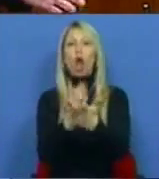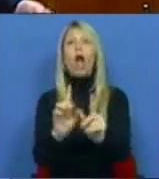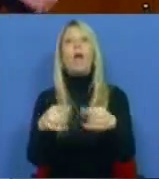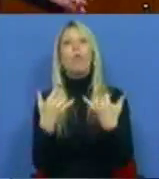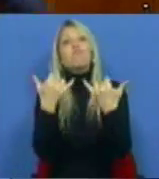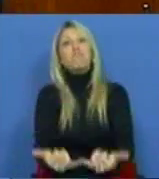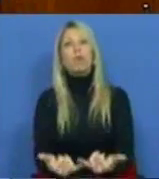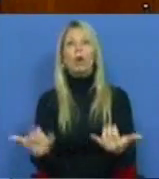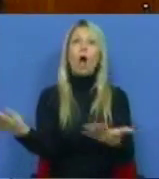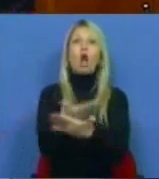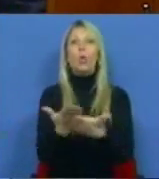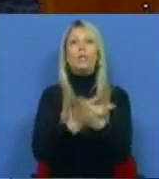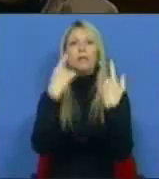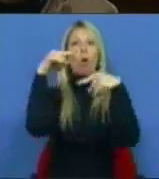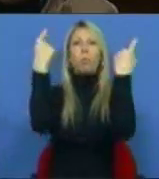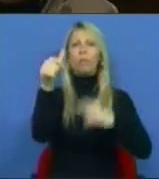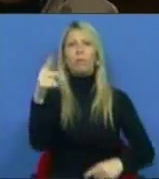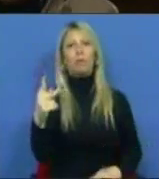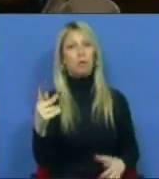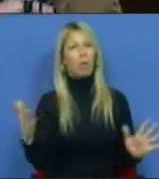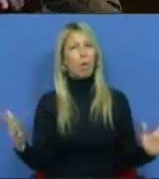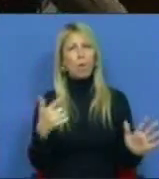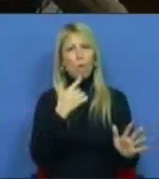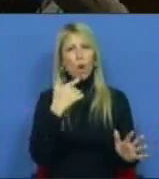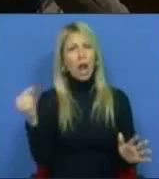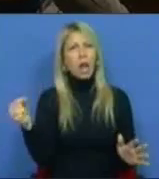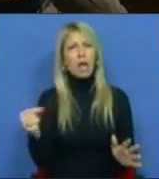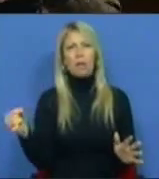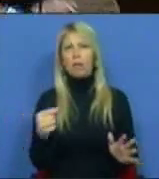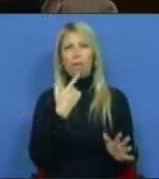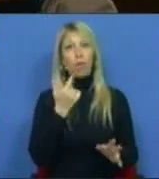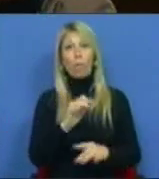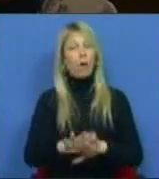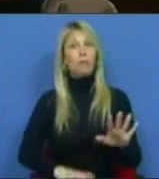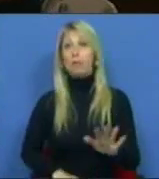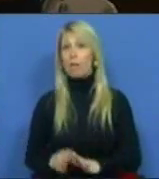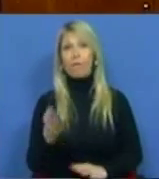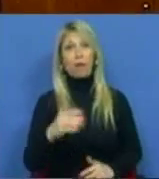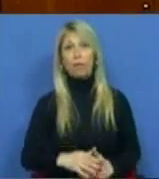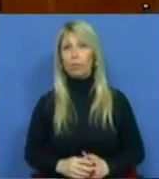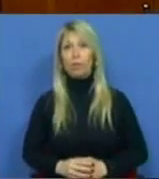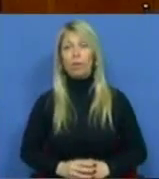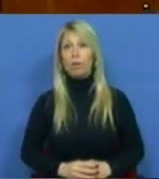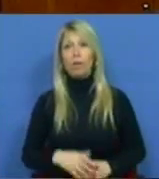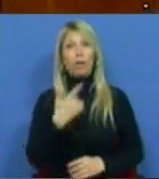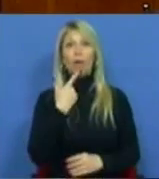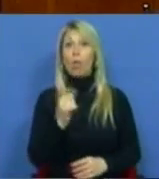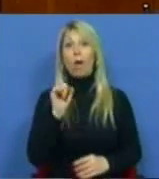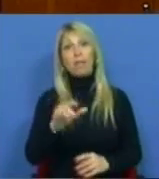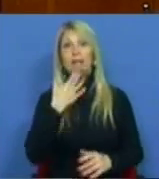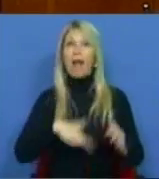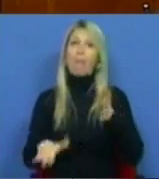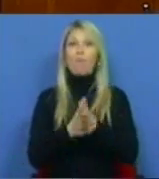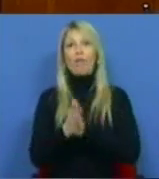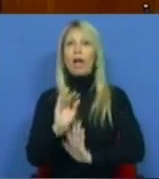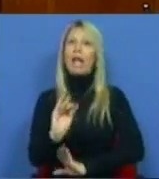para as televisões. Isso é muito negativo e não pode ser feito, nem pode ser utilizada, não podem ser utilizadas as